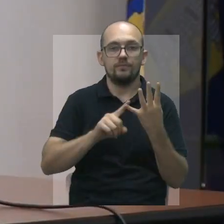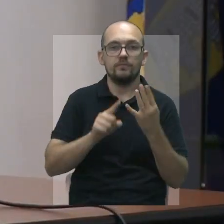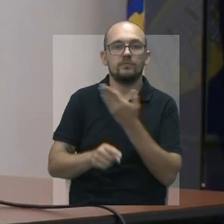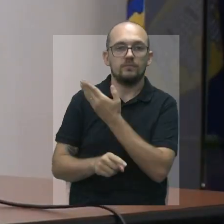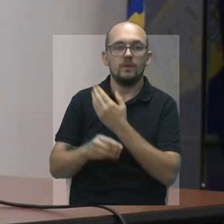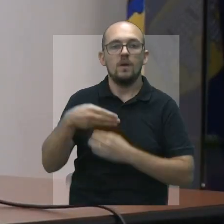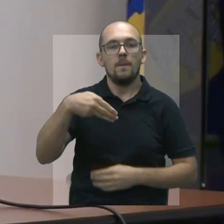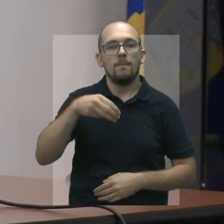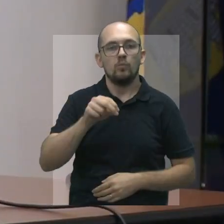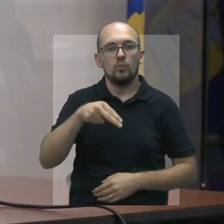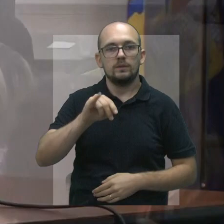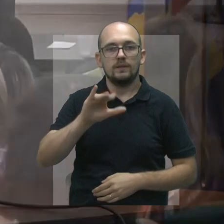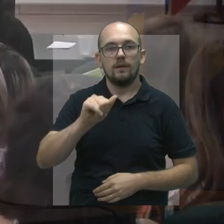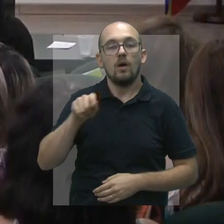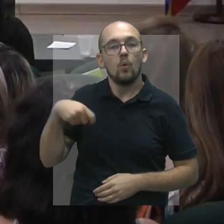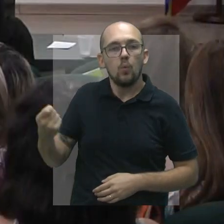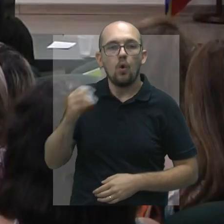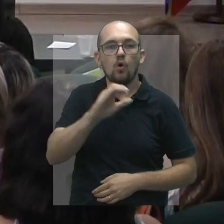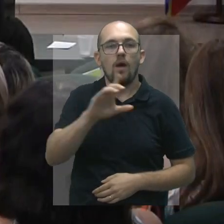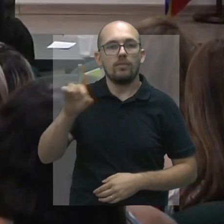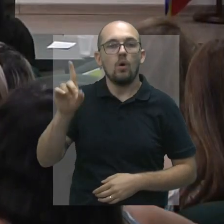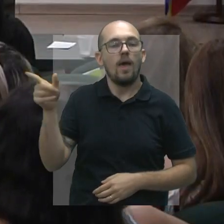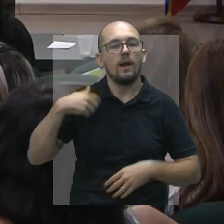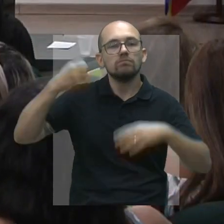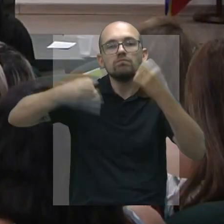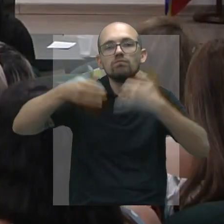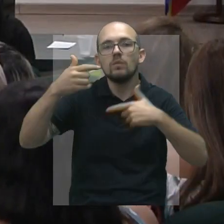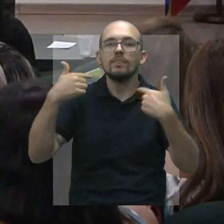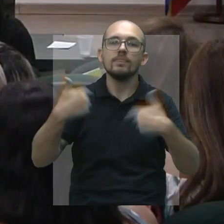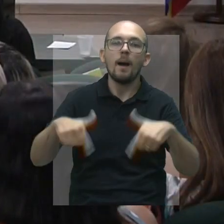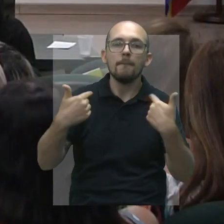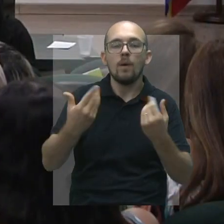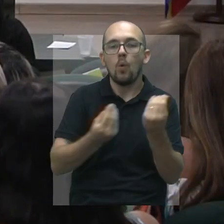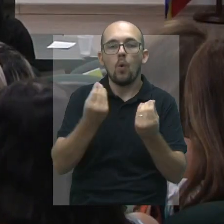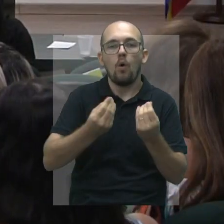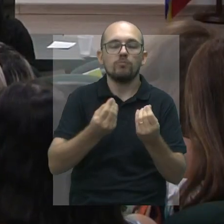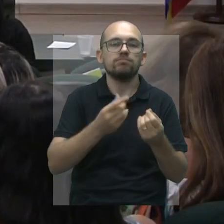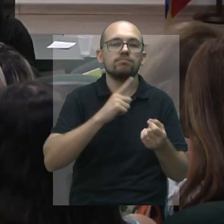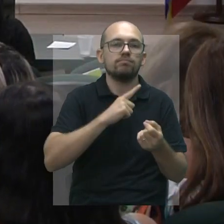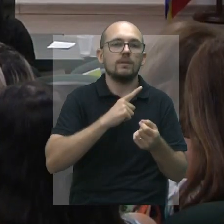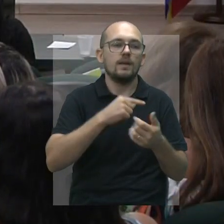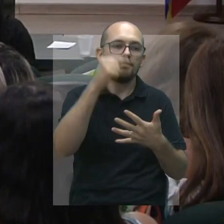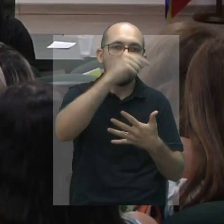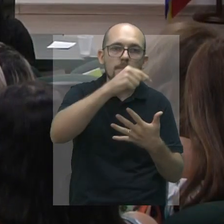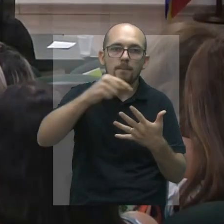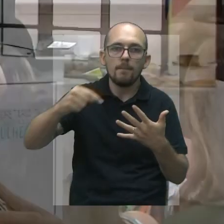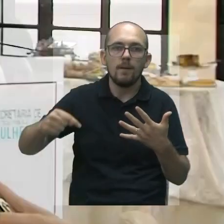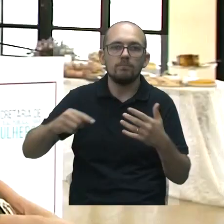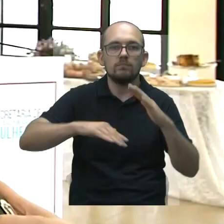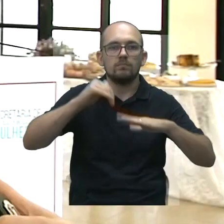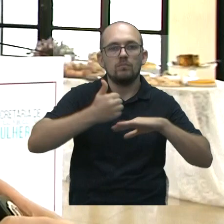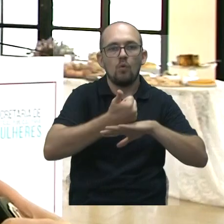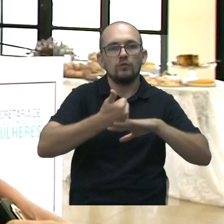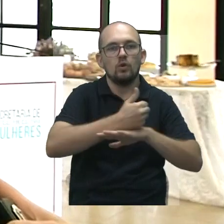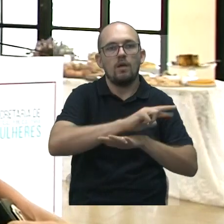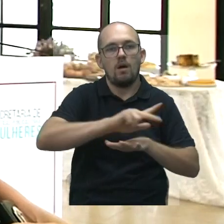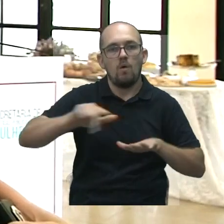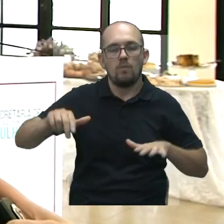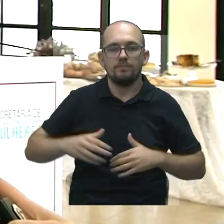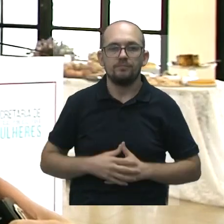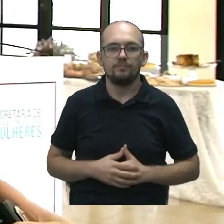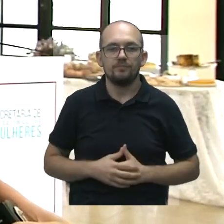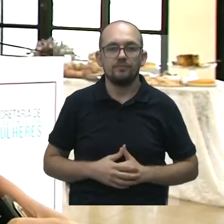Queiroz, ainda apresentou um pouco sobre o trabalho multidisciplinar realizado no local. É fundamental